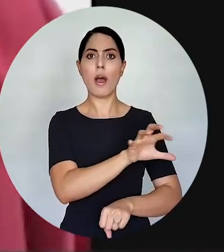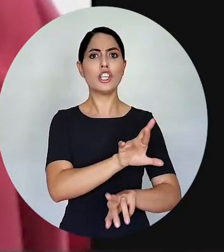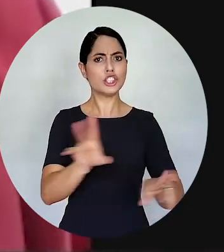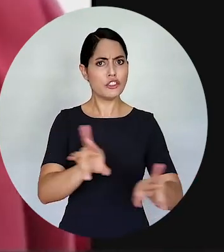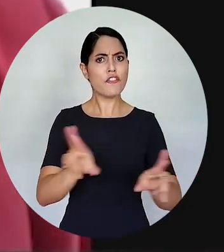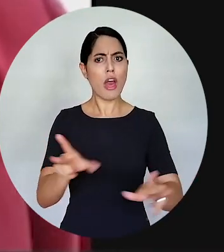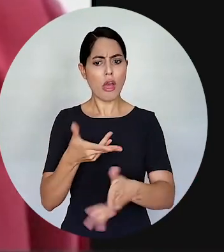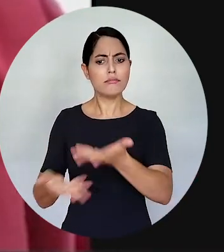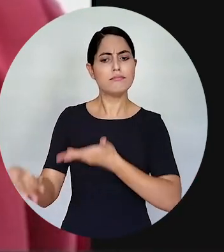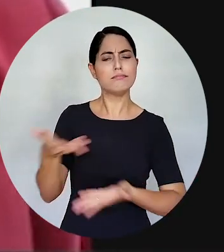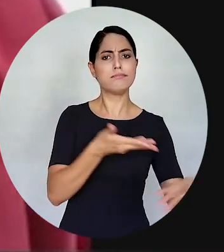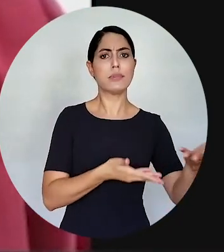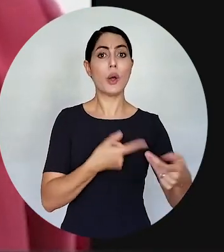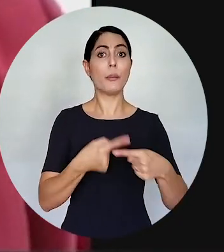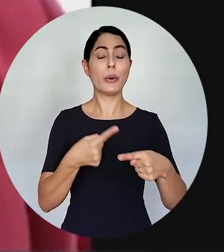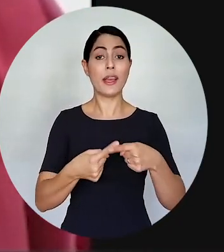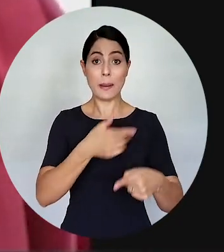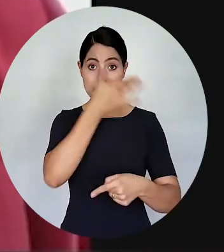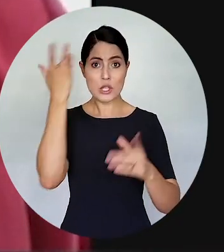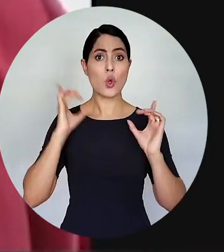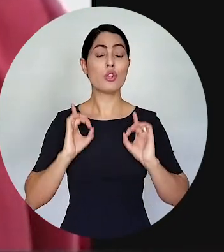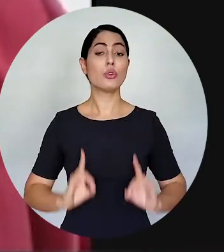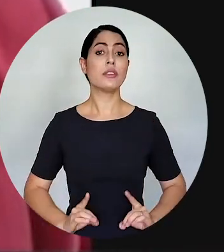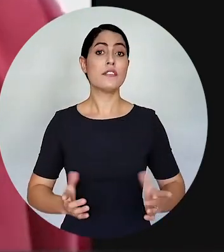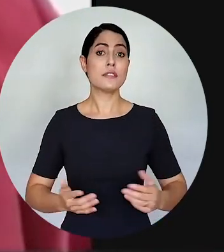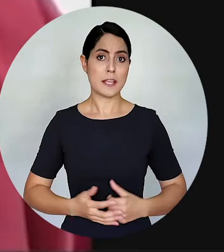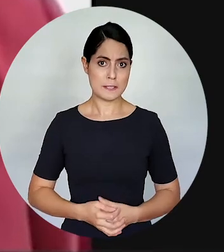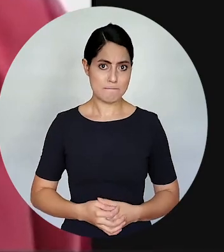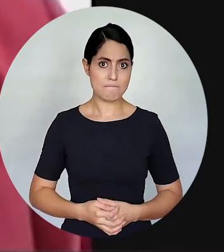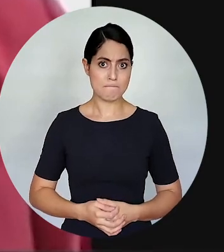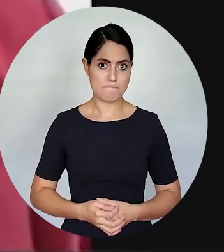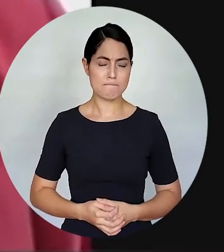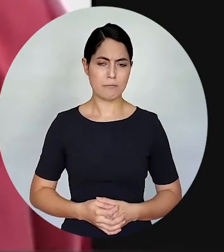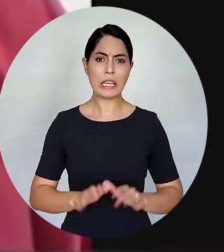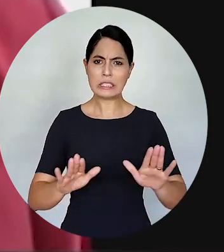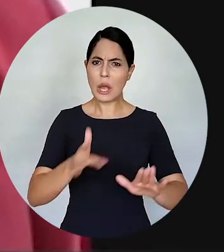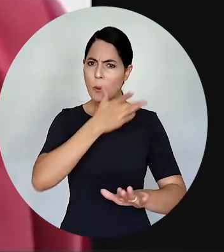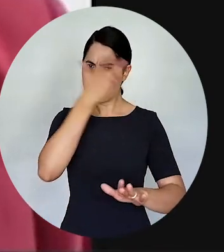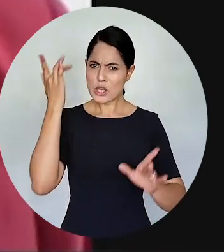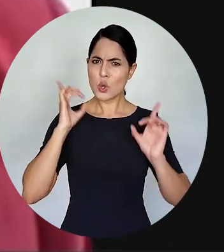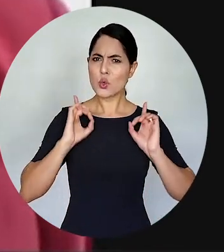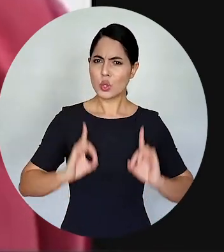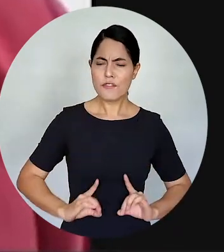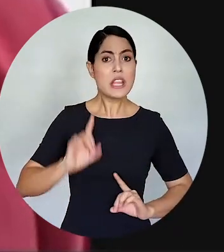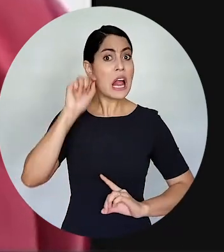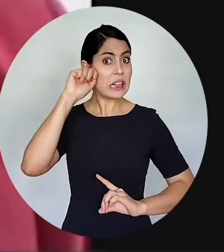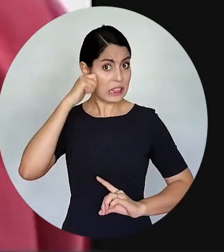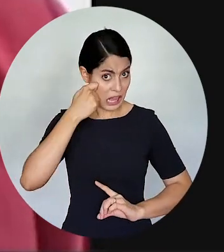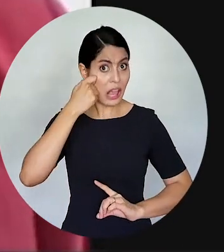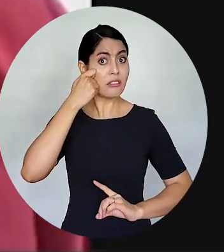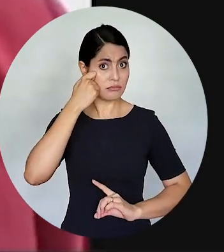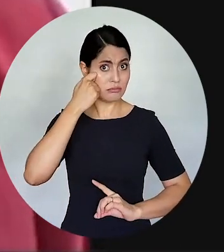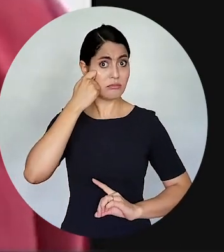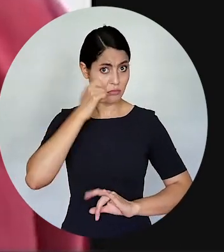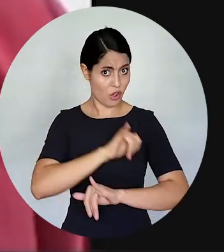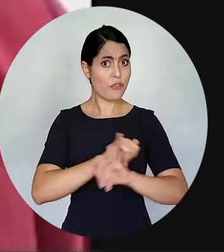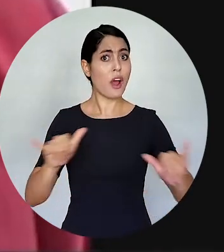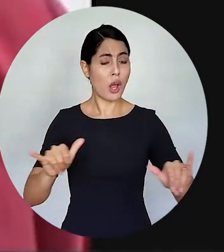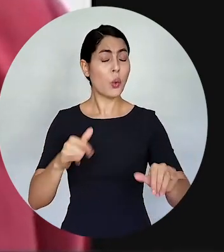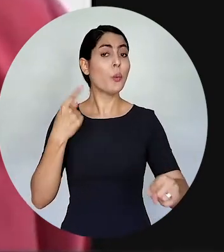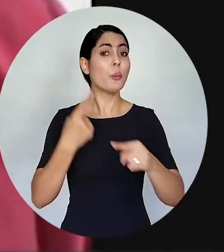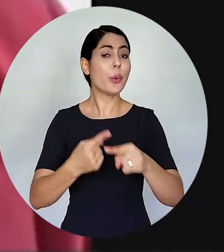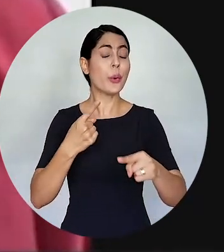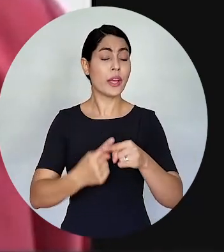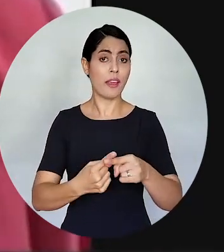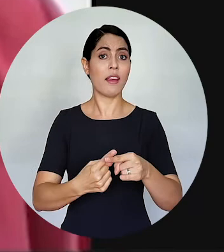essas interseccionalidades que nós temos com as pessoas com deficiência. E aí eu falo, né, das pessoas com